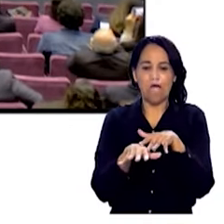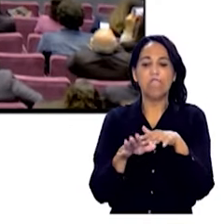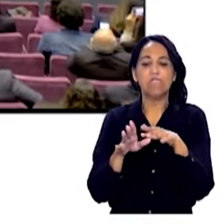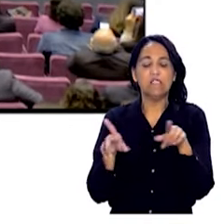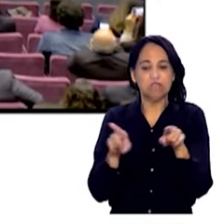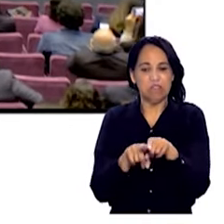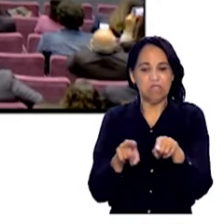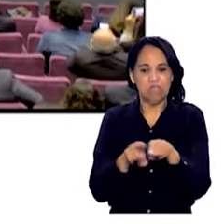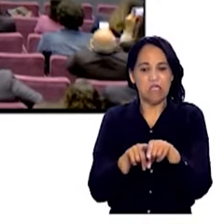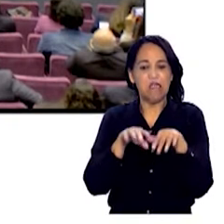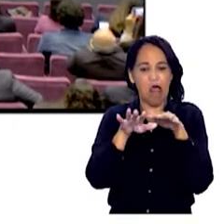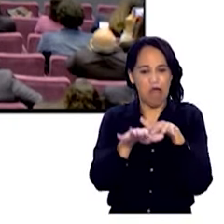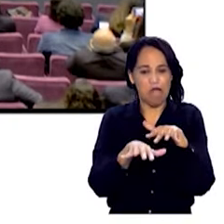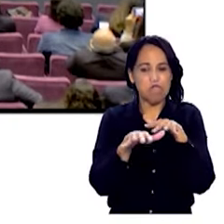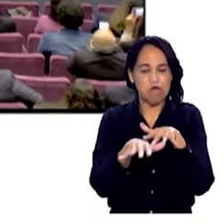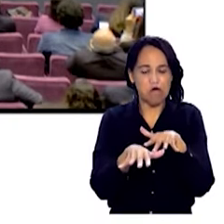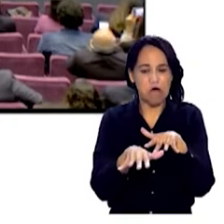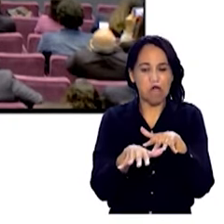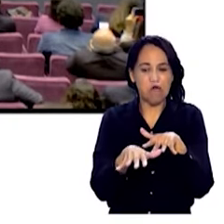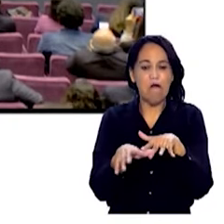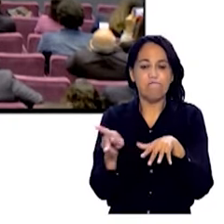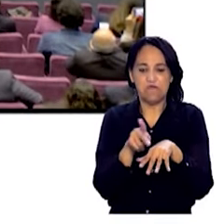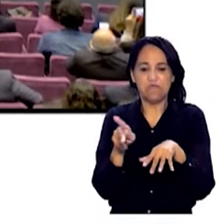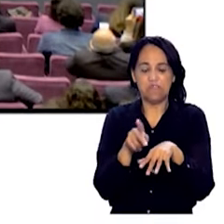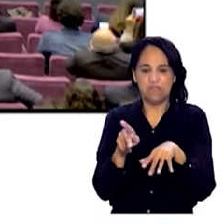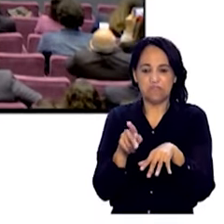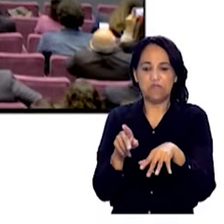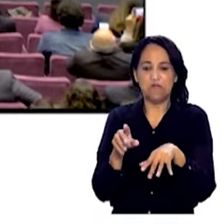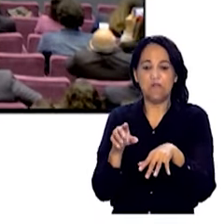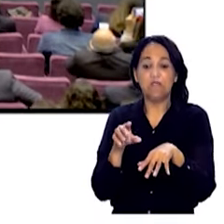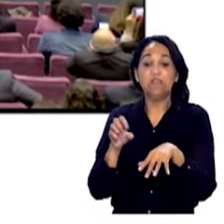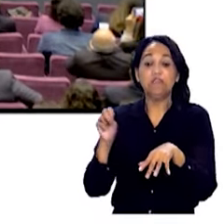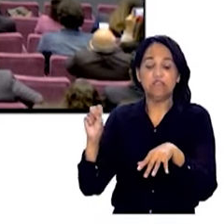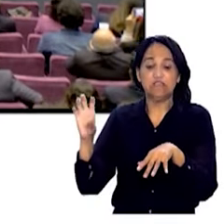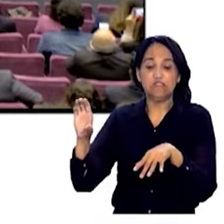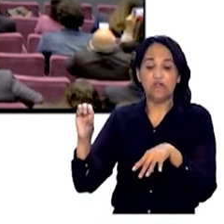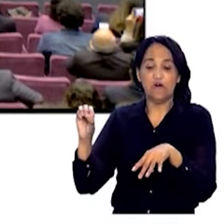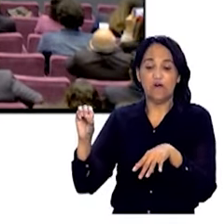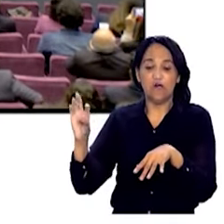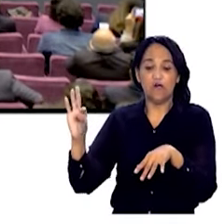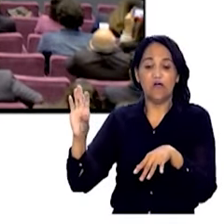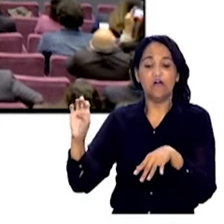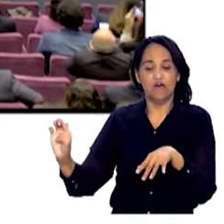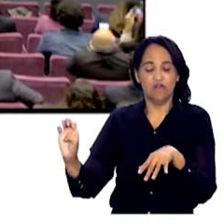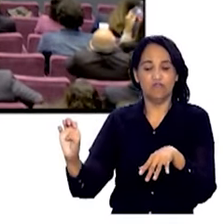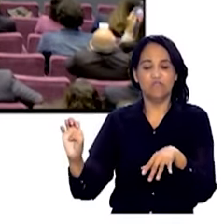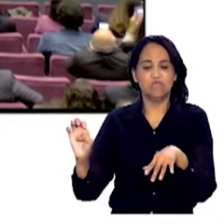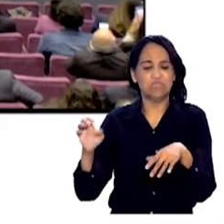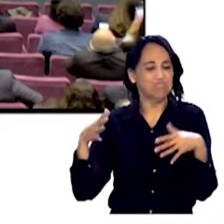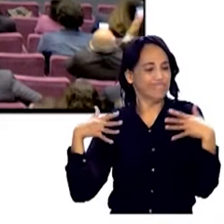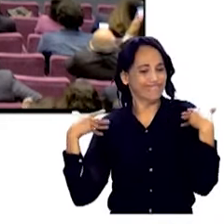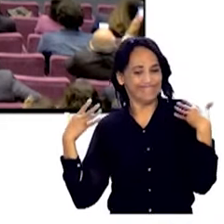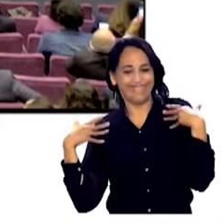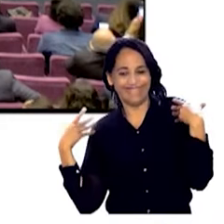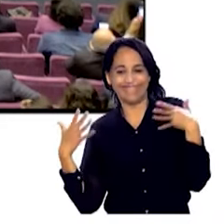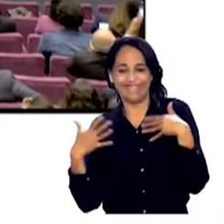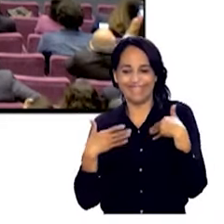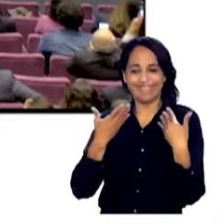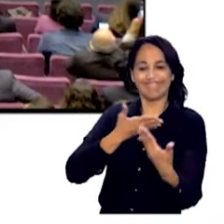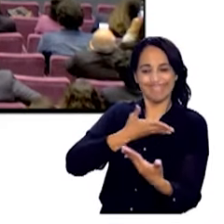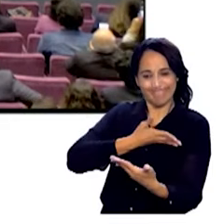querido colega e professor Scott dodson uma alegria estar aqui eh com o amigo